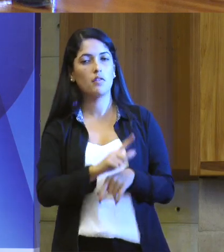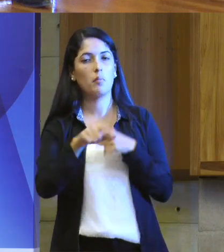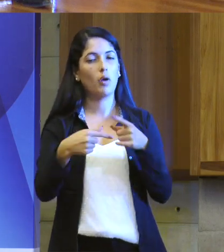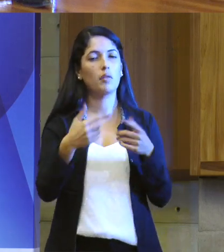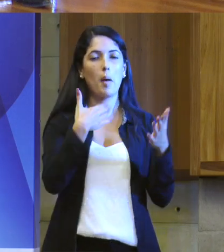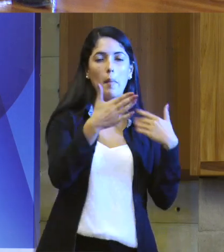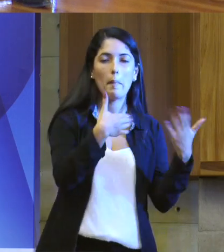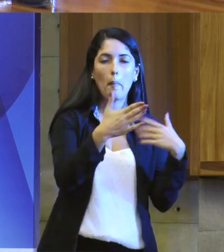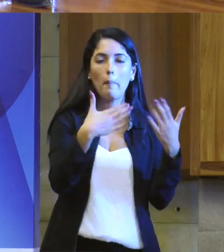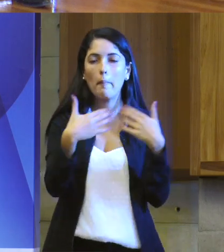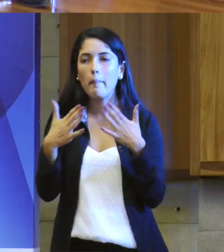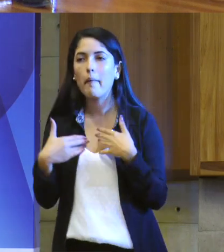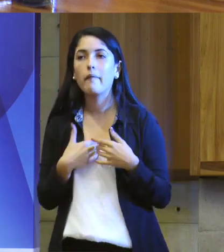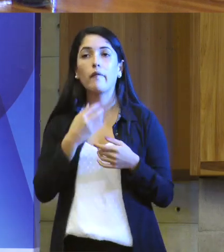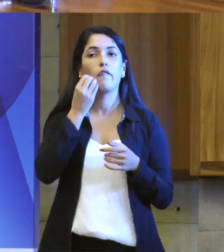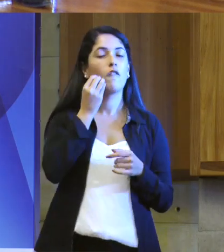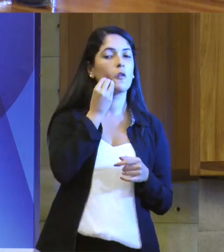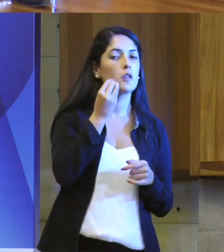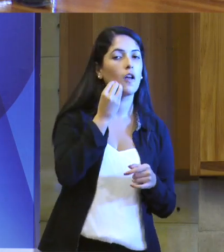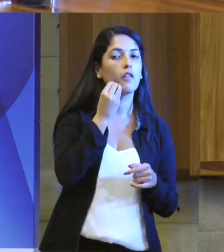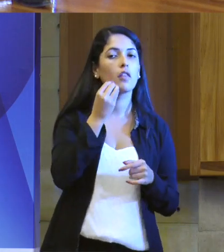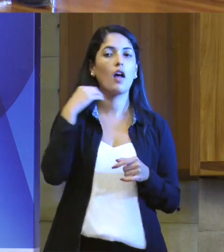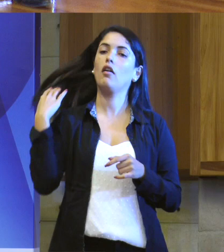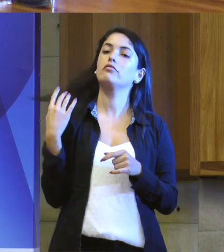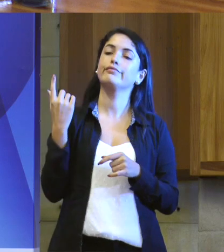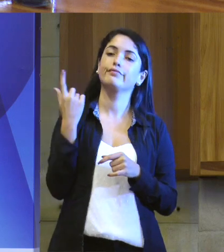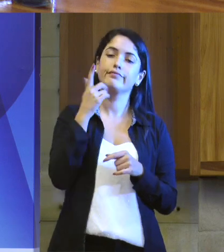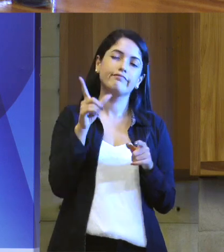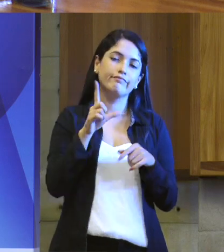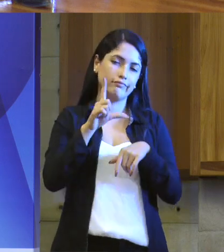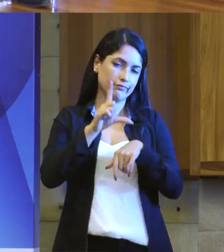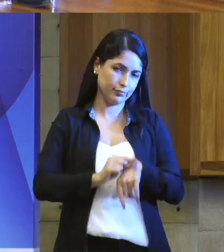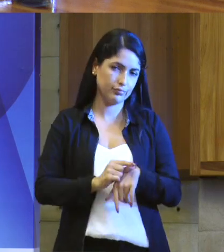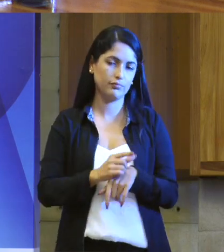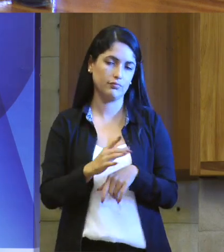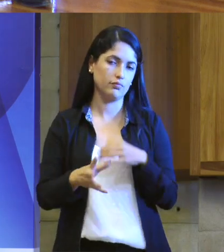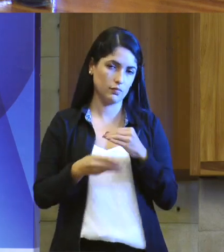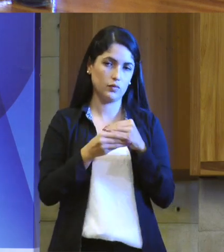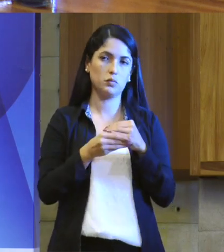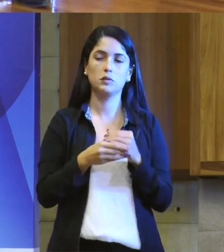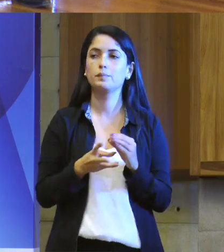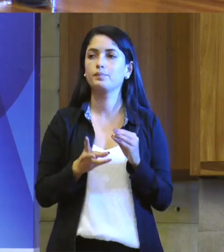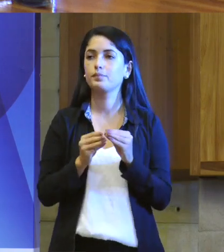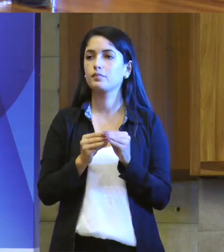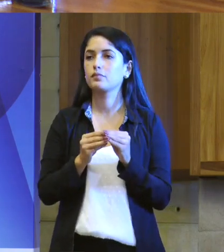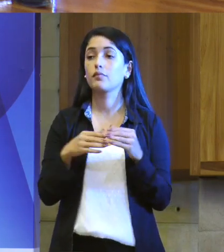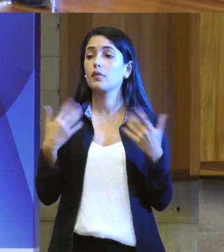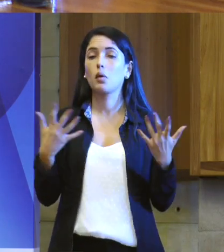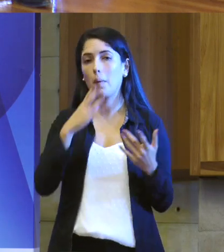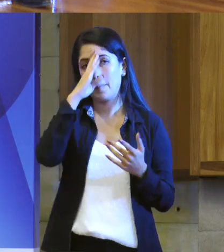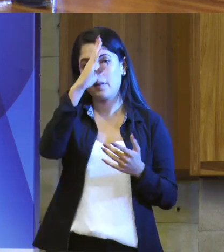mais espaço de debate para as perguntas eu vou tentar ser o mais breve possível quais as principais características